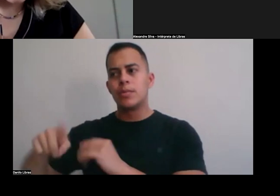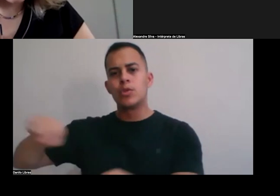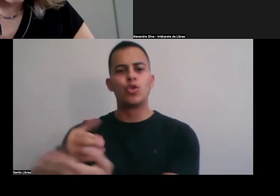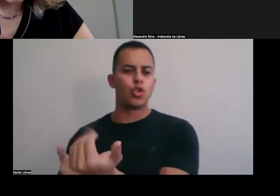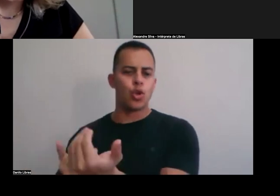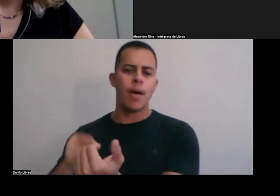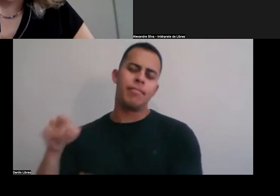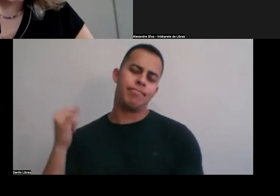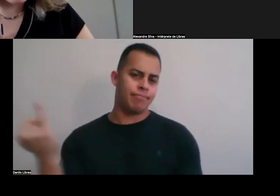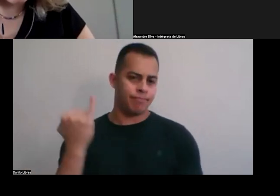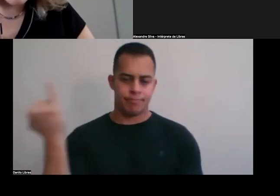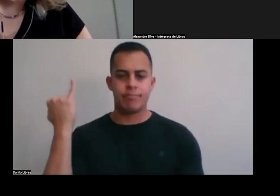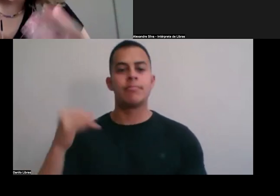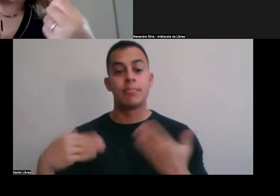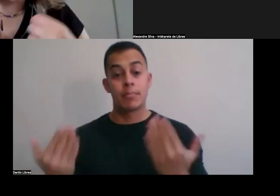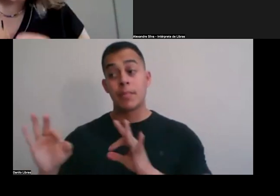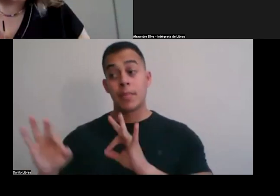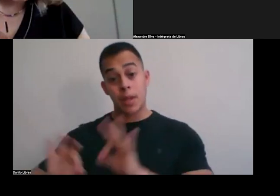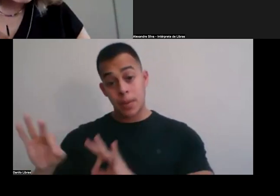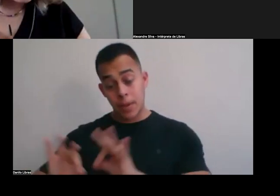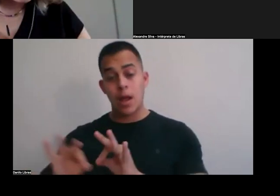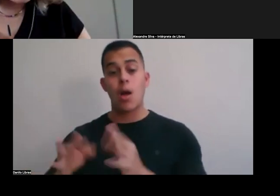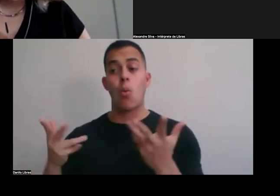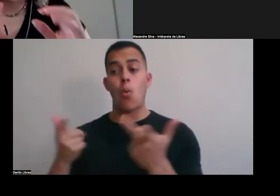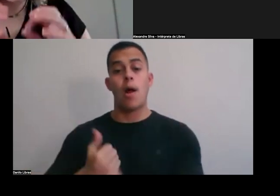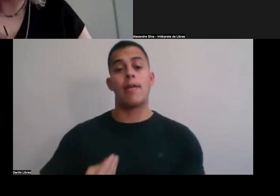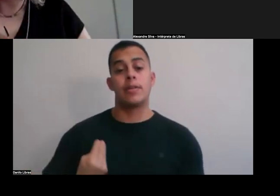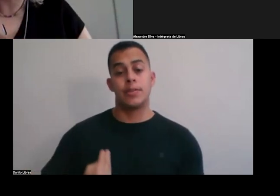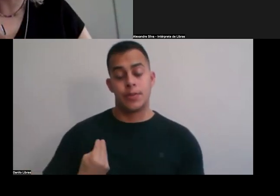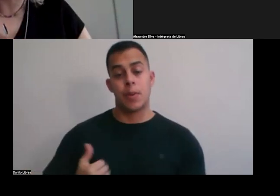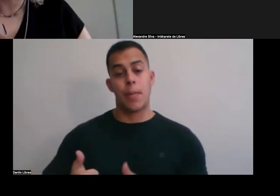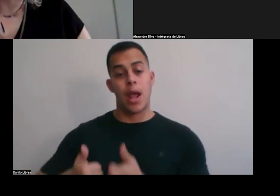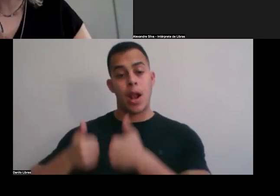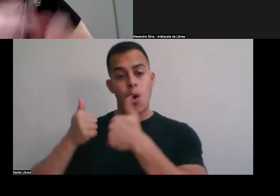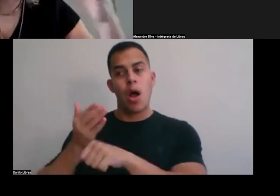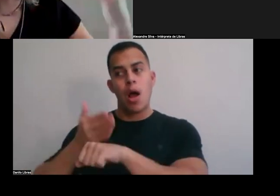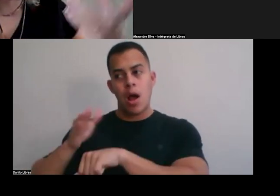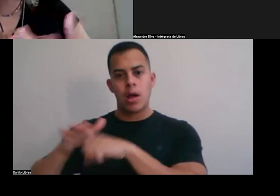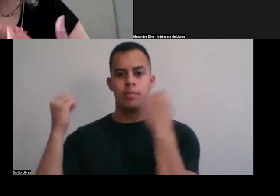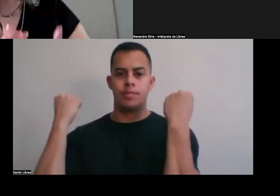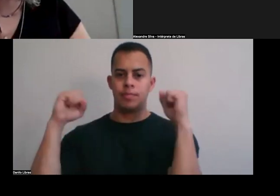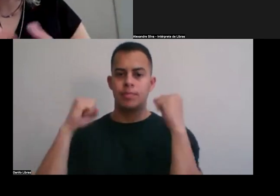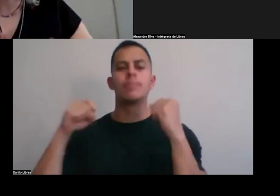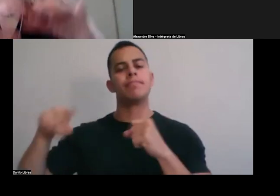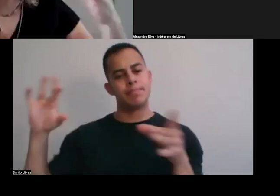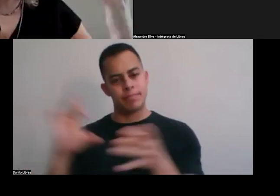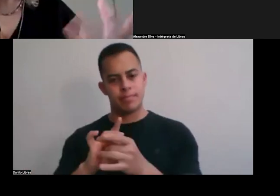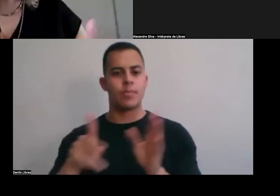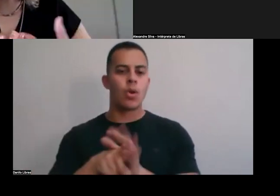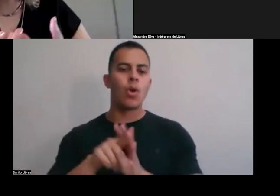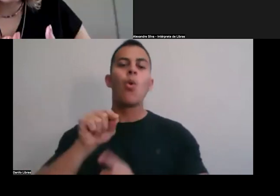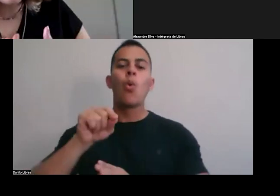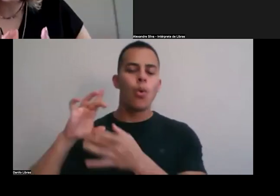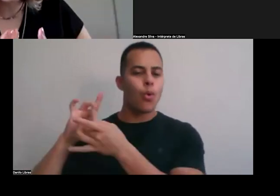Ela é muito importante. Então, esse preparo com uma qualidade de vida melhor, incluindo exercício físico, ela faz parte desse contexto, né?